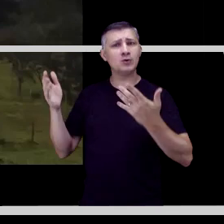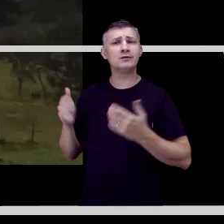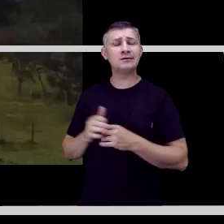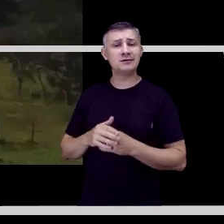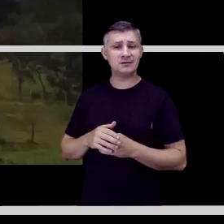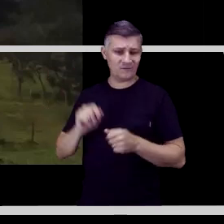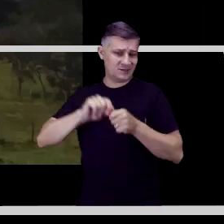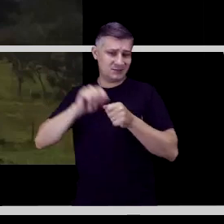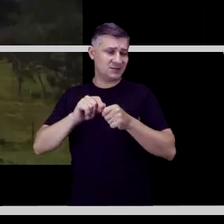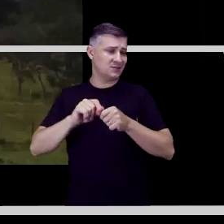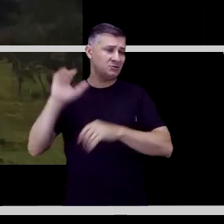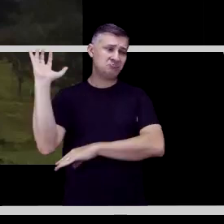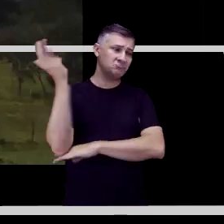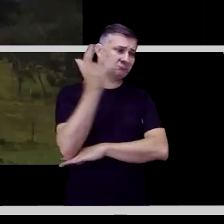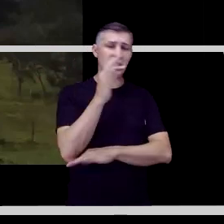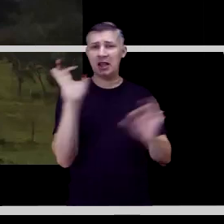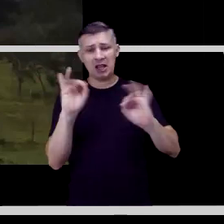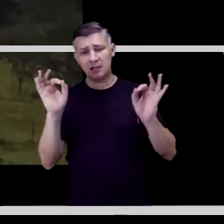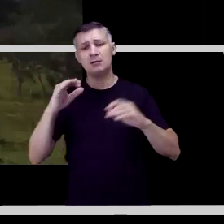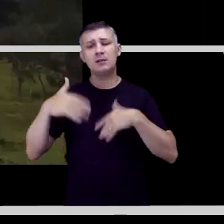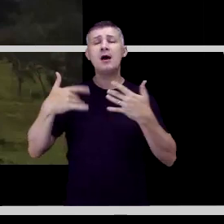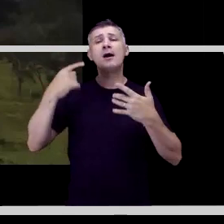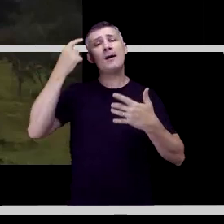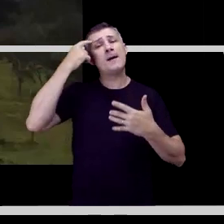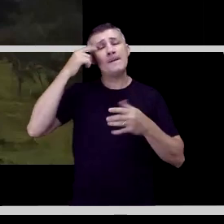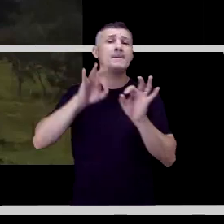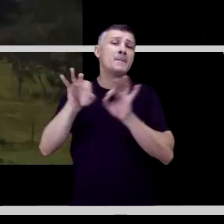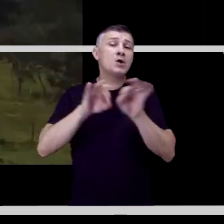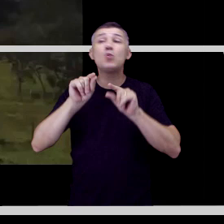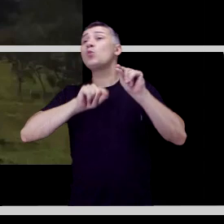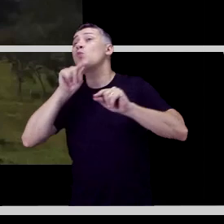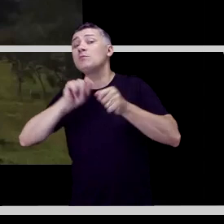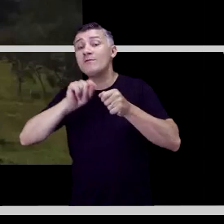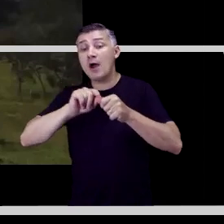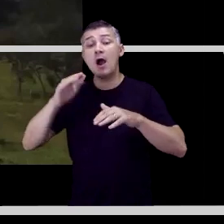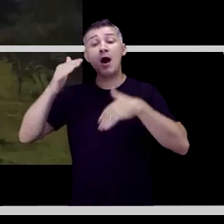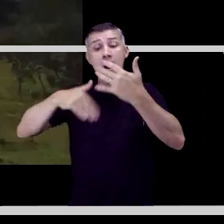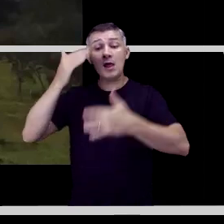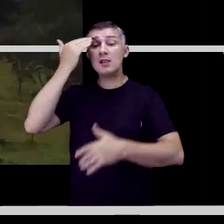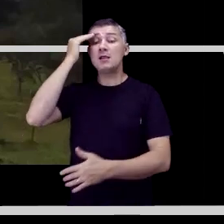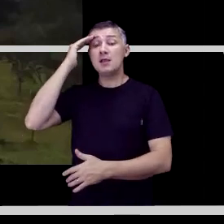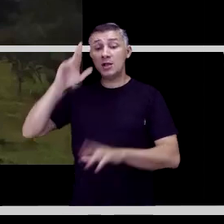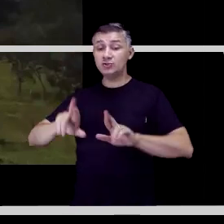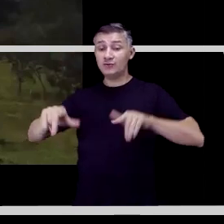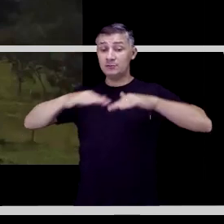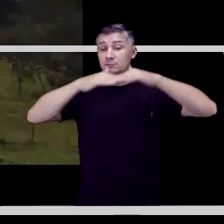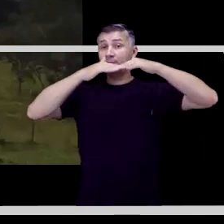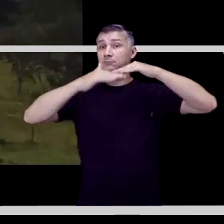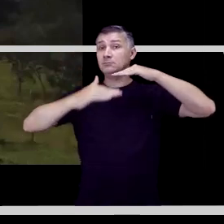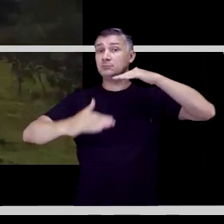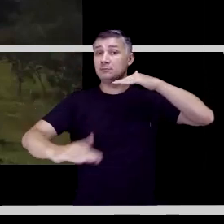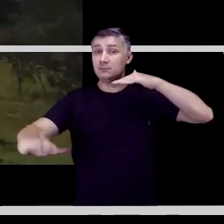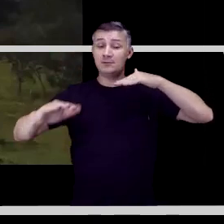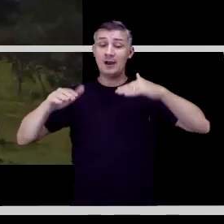conformação do jardim, enquanto ainda se estava planejando o que haveria, mas é muito claro entender essa